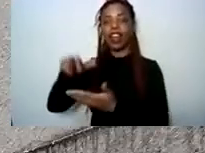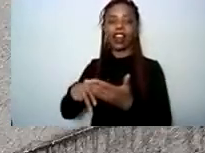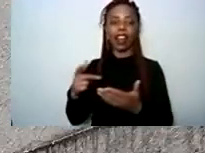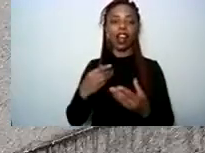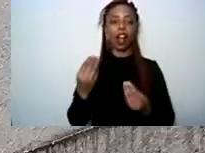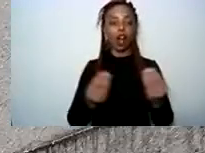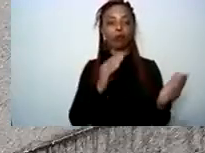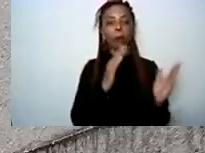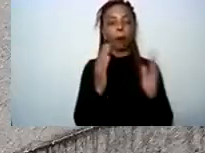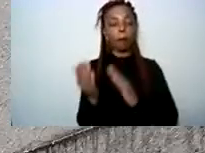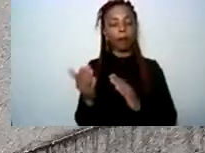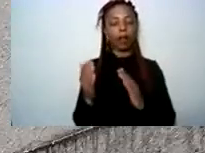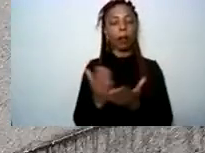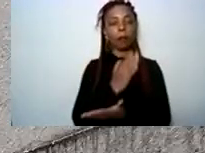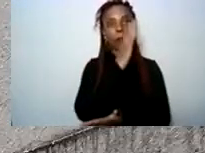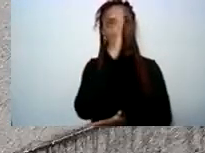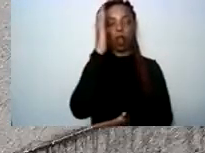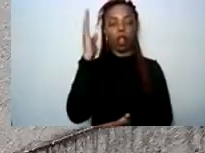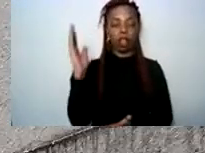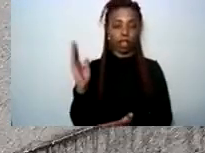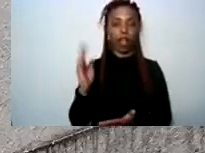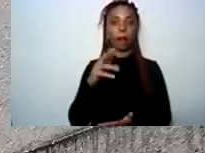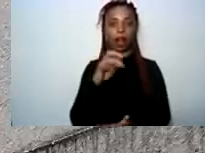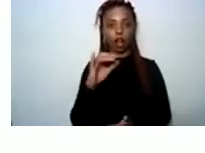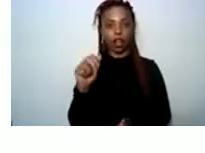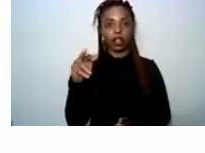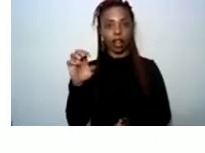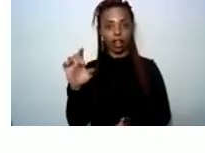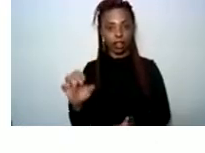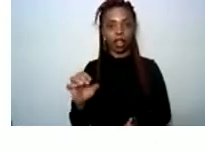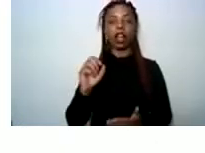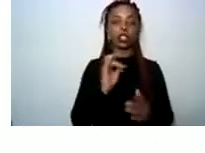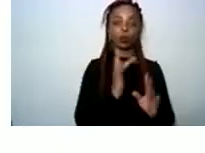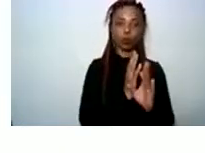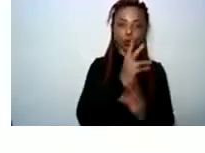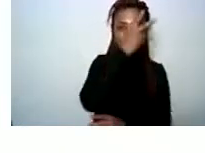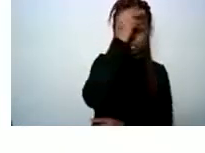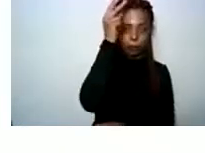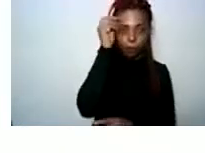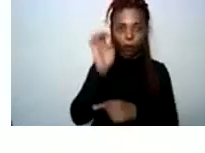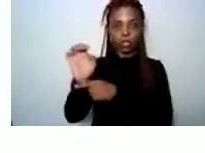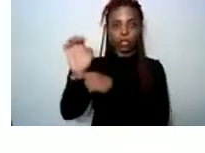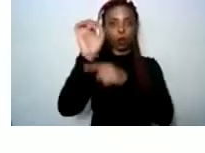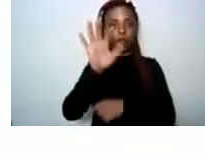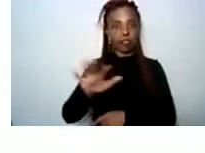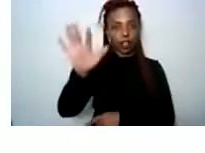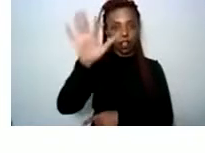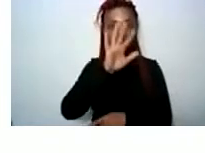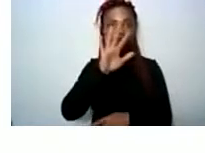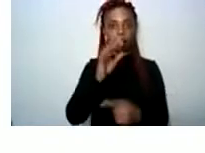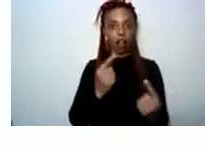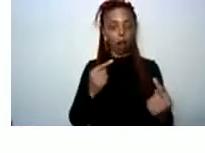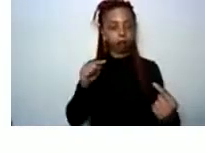Mário de Andrade nos níveis municipal, estadual e federal. Inicialmente, eu coloquei uma imagem aqui em que vocês conseguem